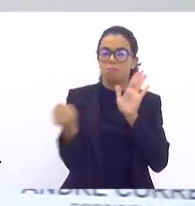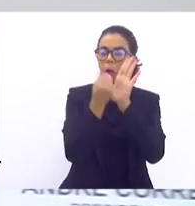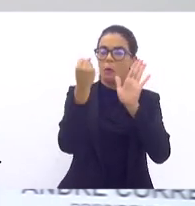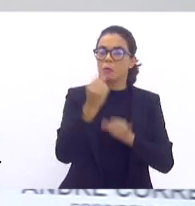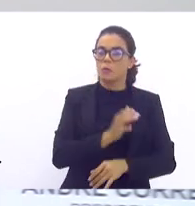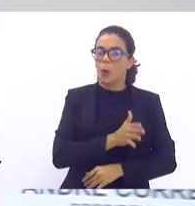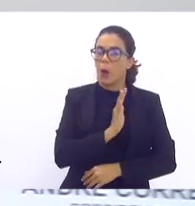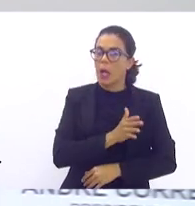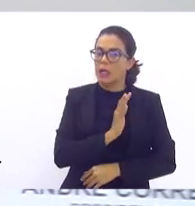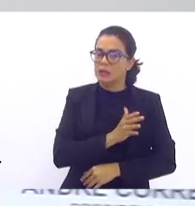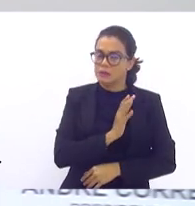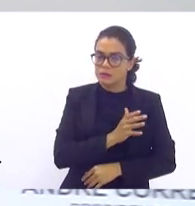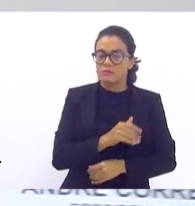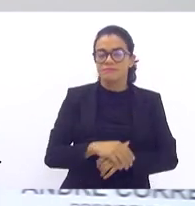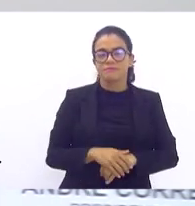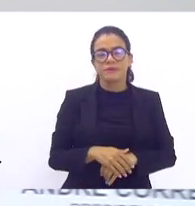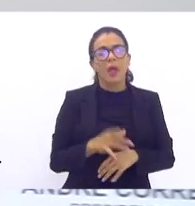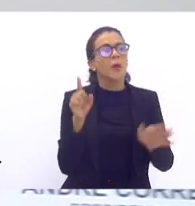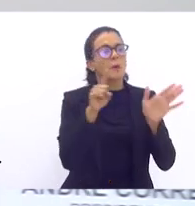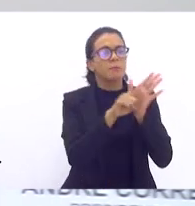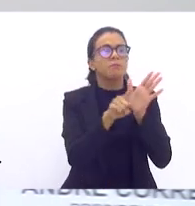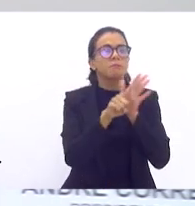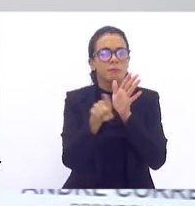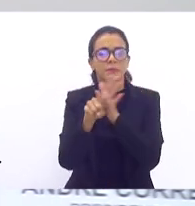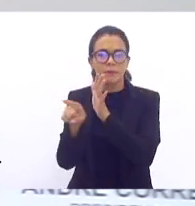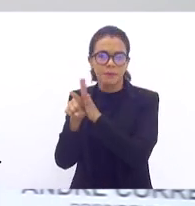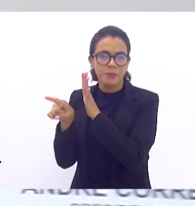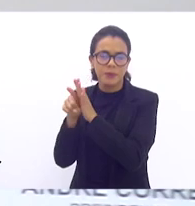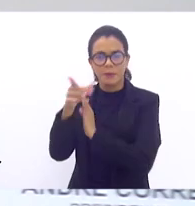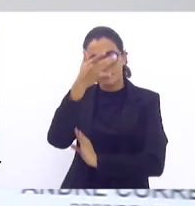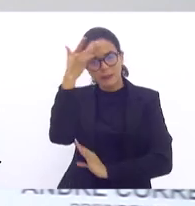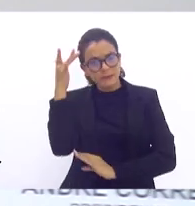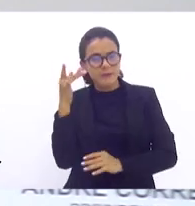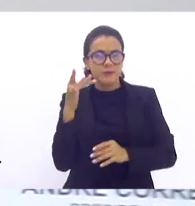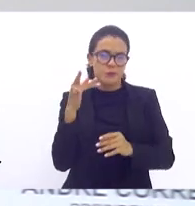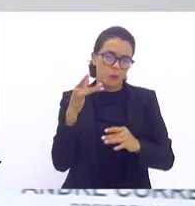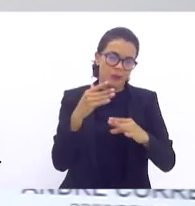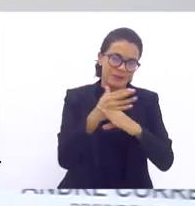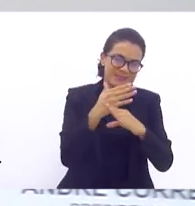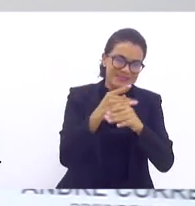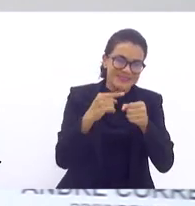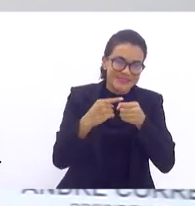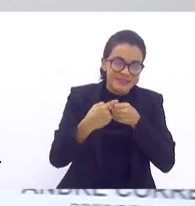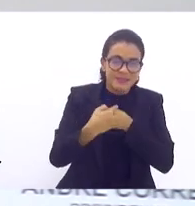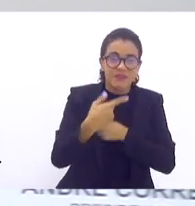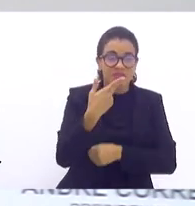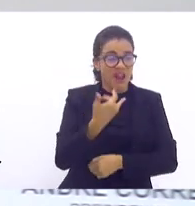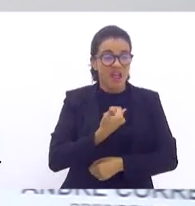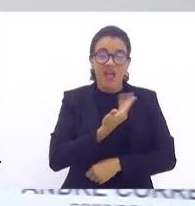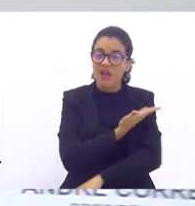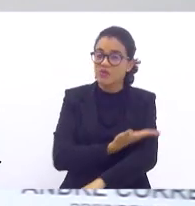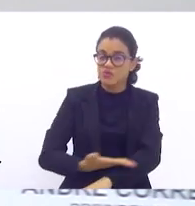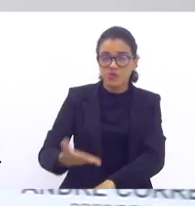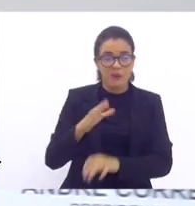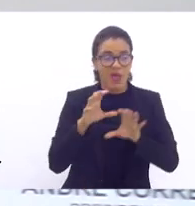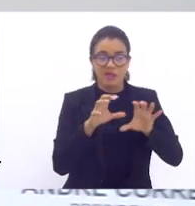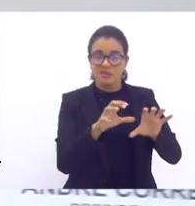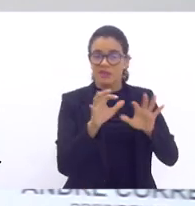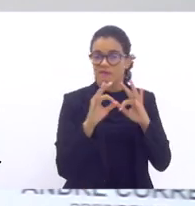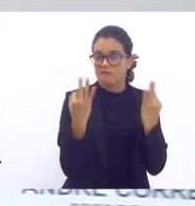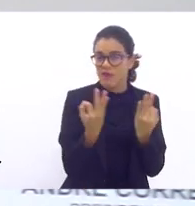pesou muito no coração e aí questionei as pessoas lá no município e disseram que era costume da família